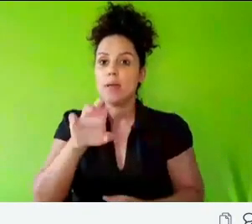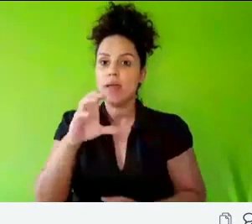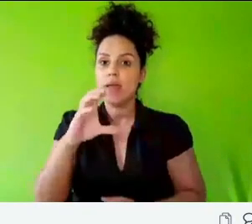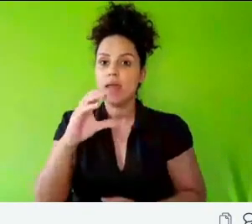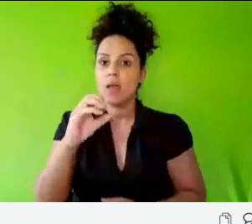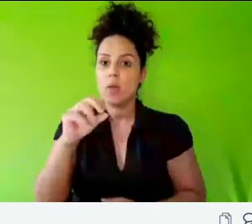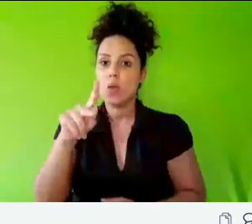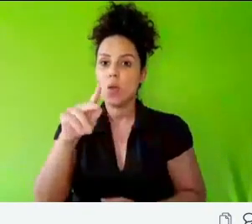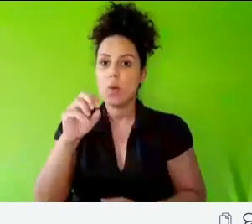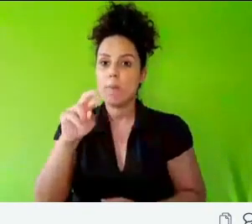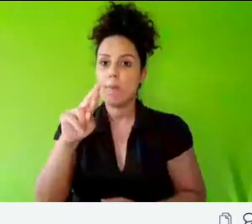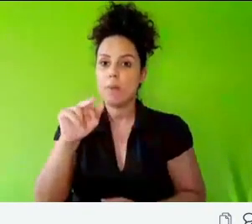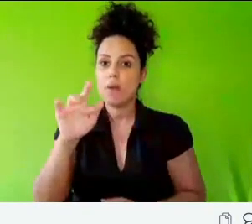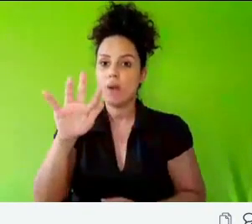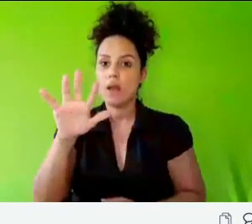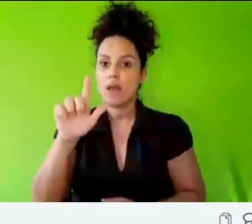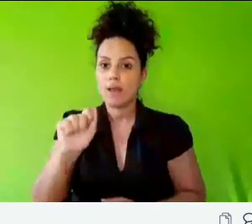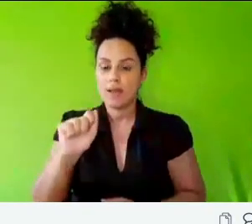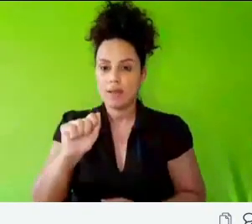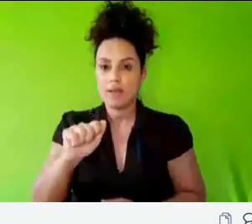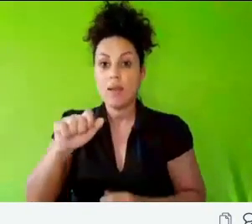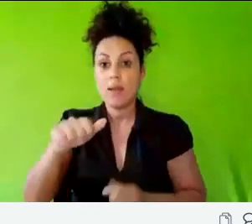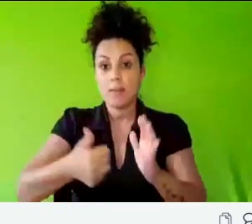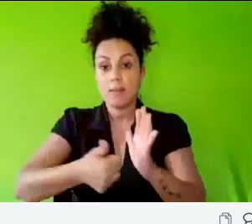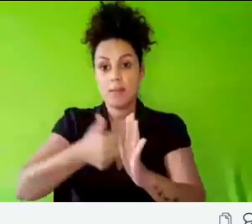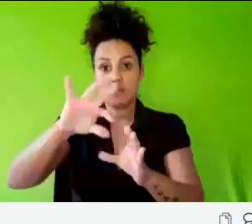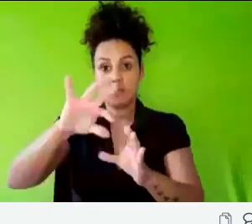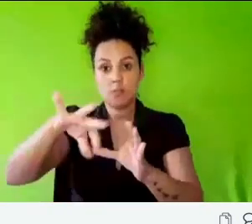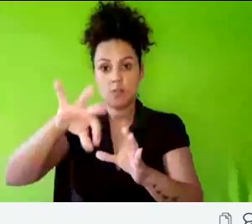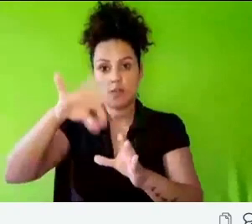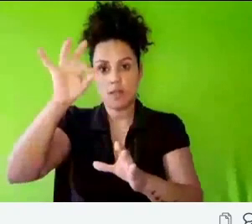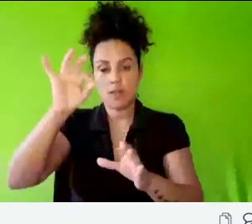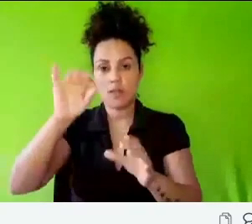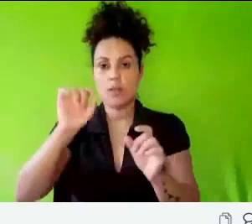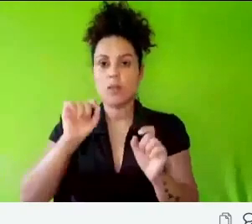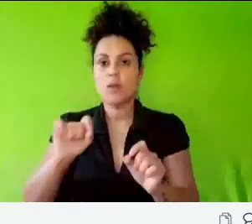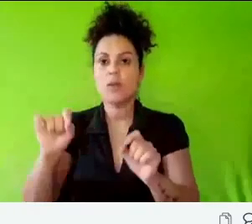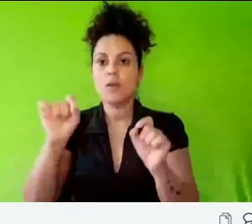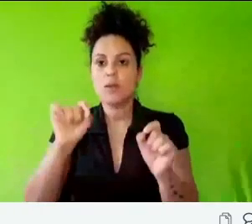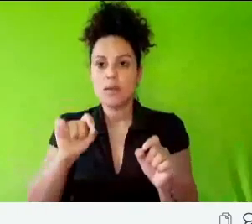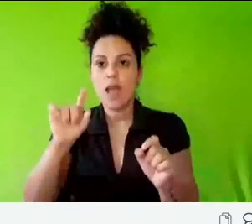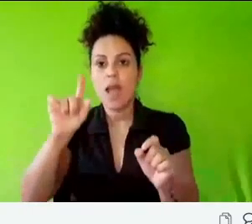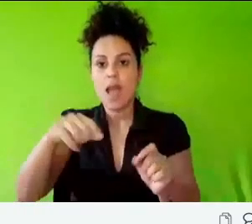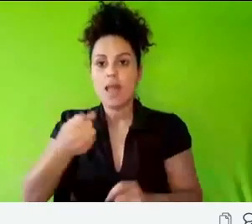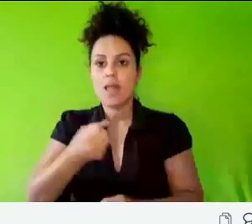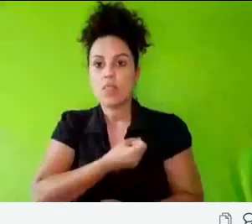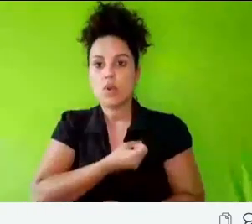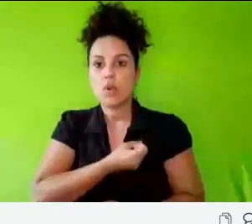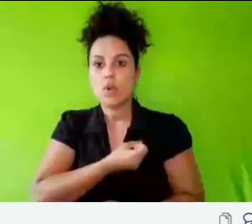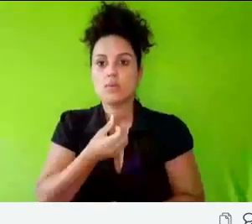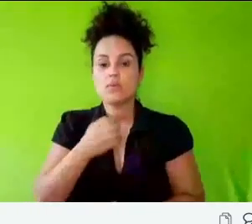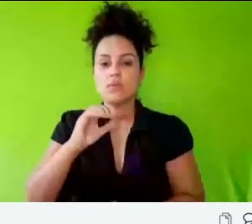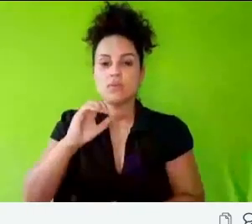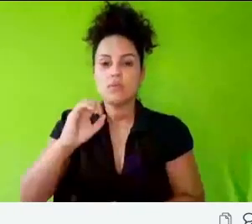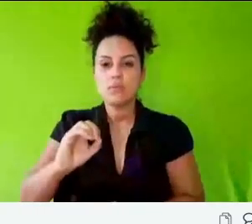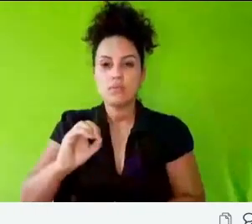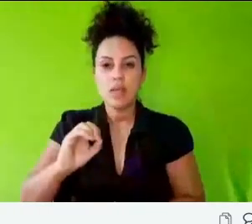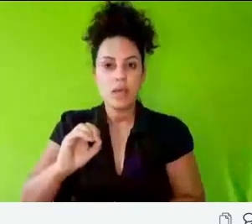Primeiro sorteio, código 010.